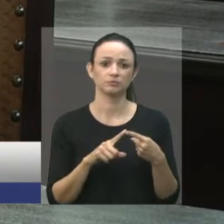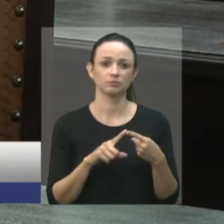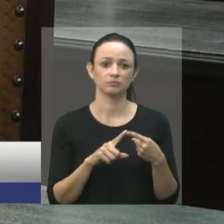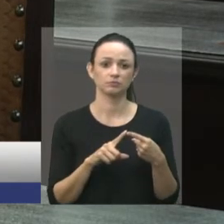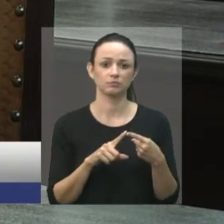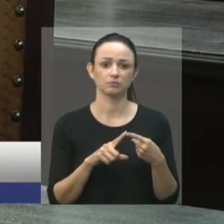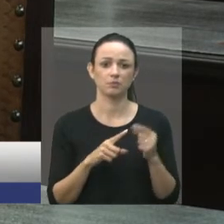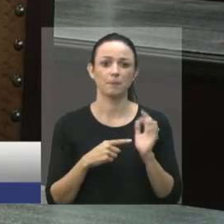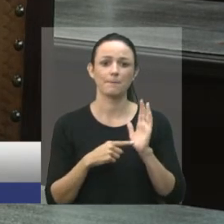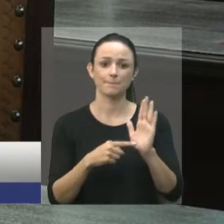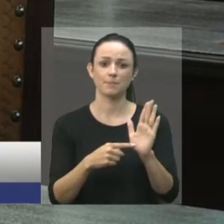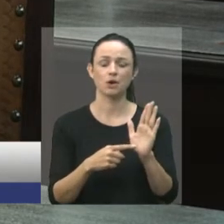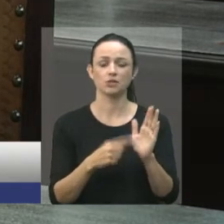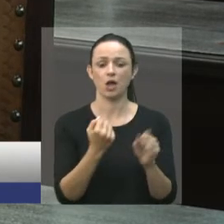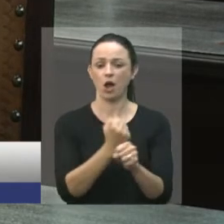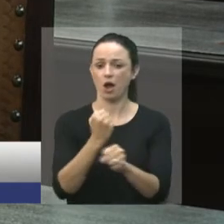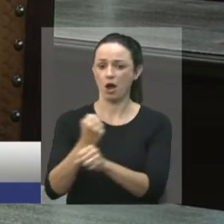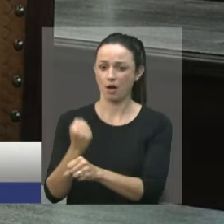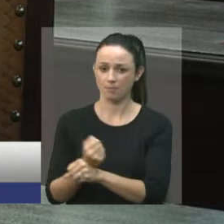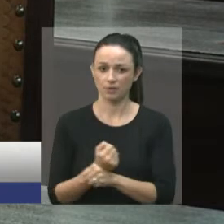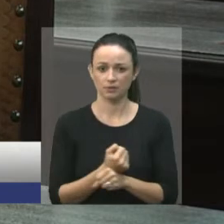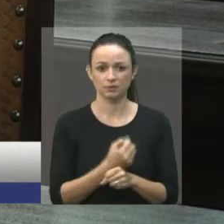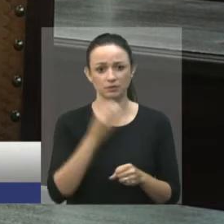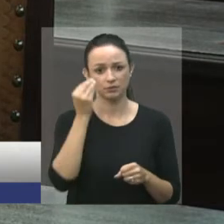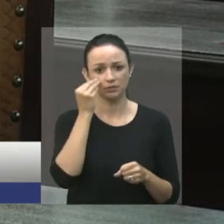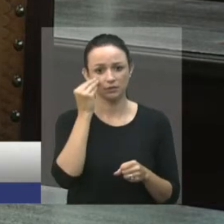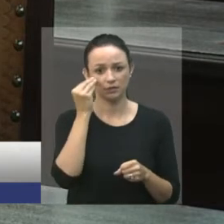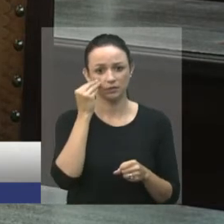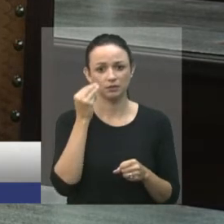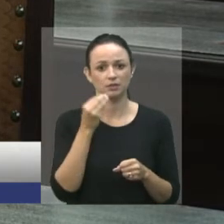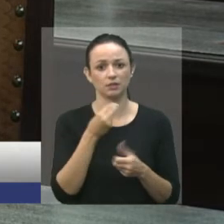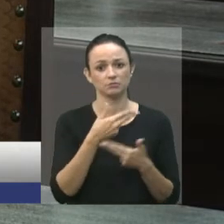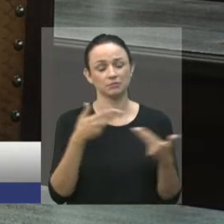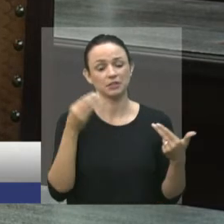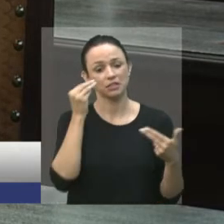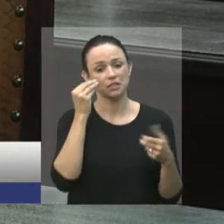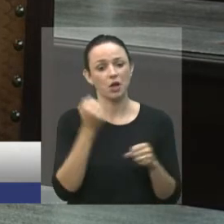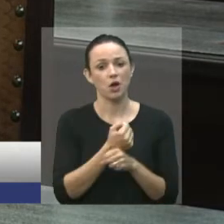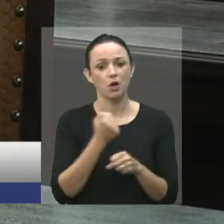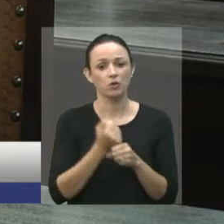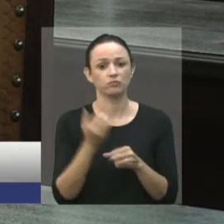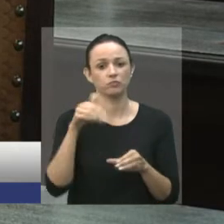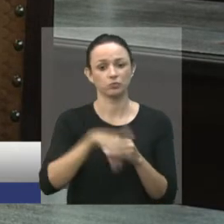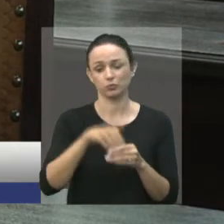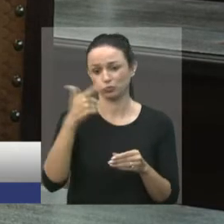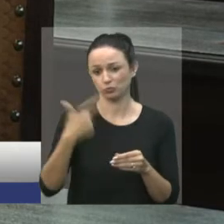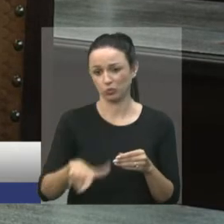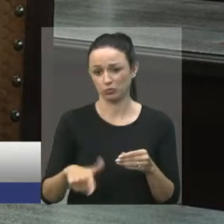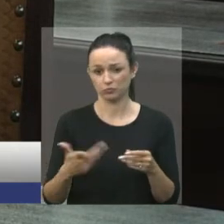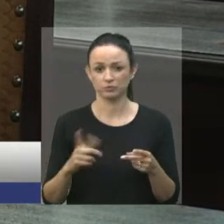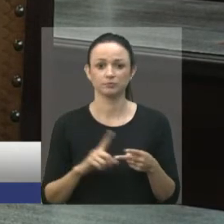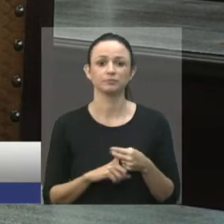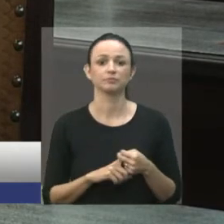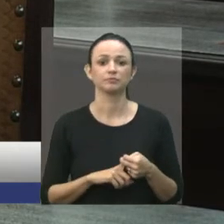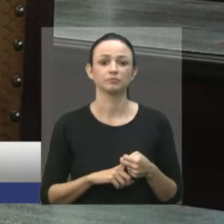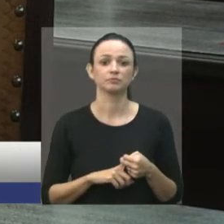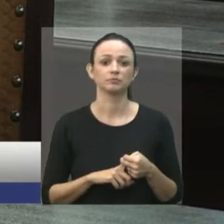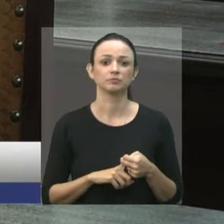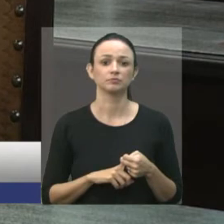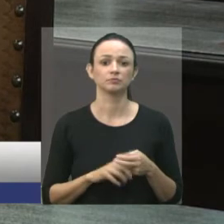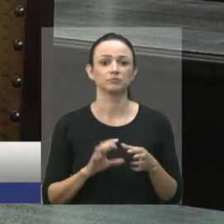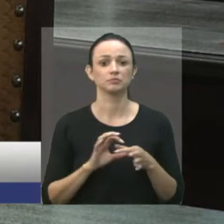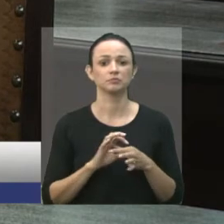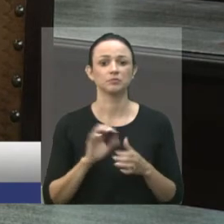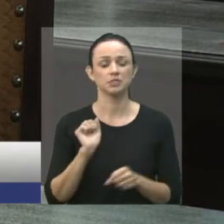para mostrar algumas obras, para tentar fazer algumas obras, para tentar uma reeleição, não sei. E deixou o